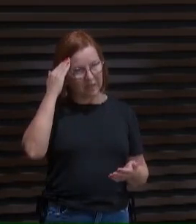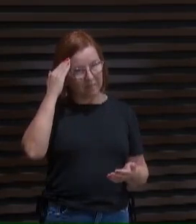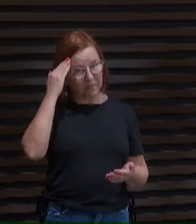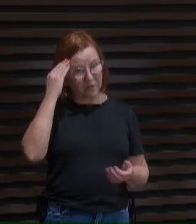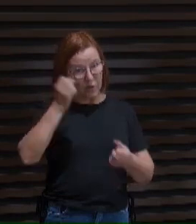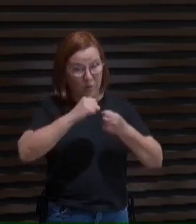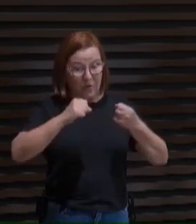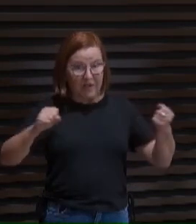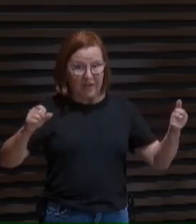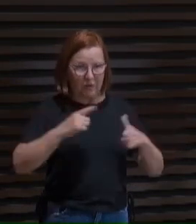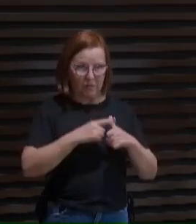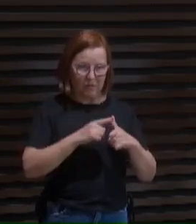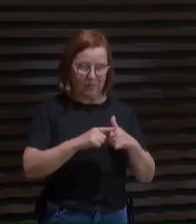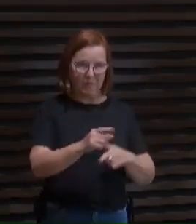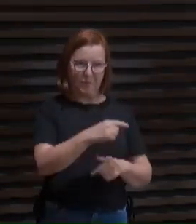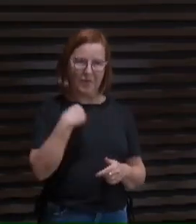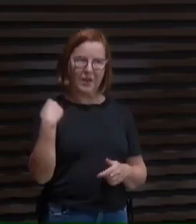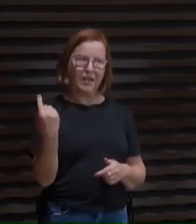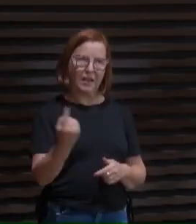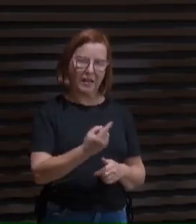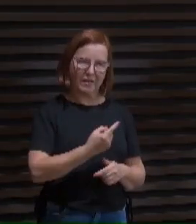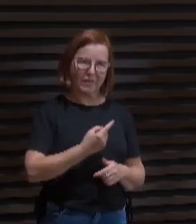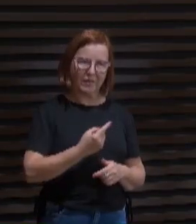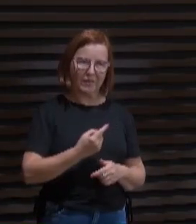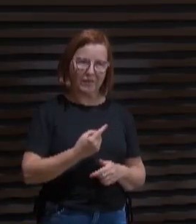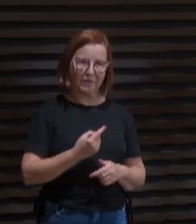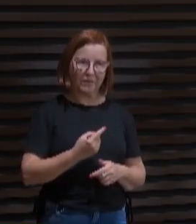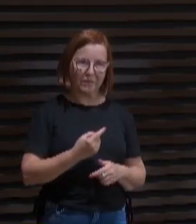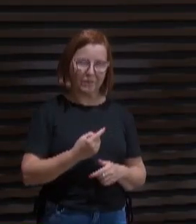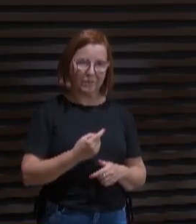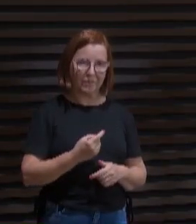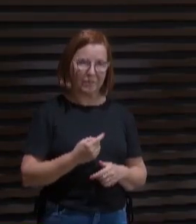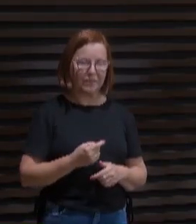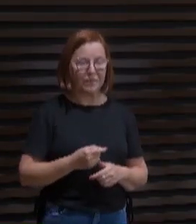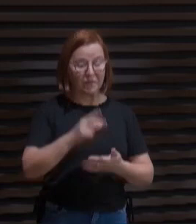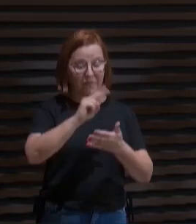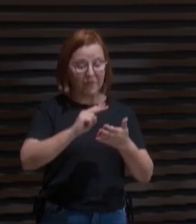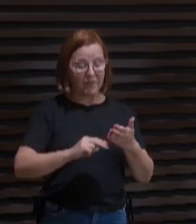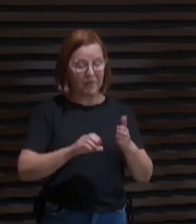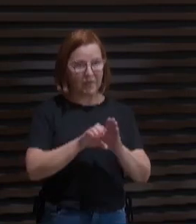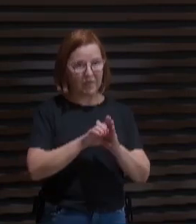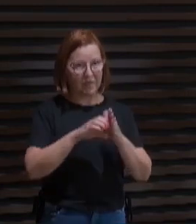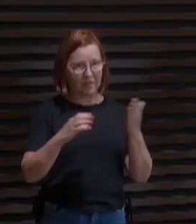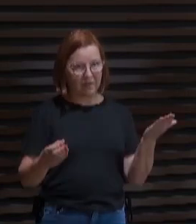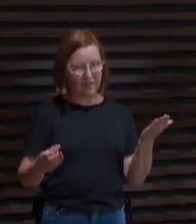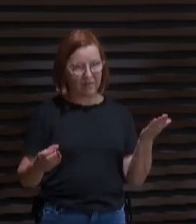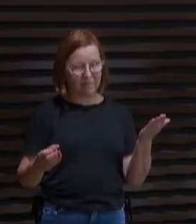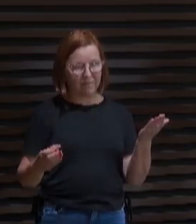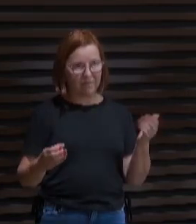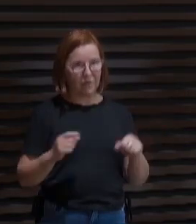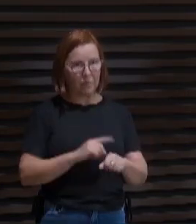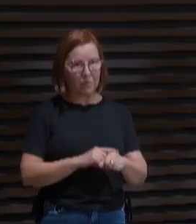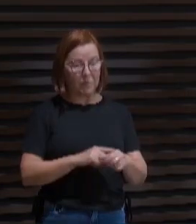nosso, nós vamos ver esse texto de Crônicas, quando 3 reinos se juntam para